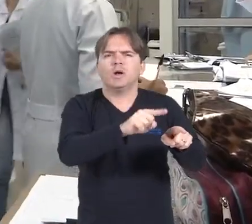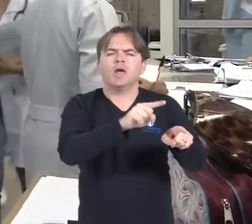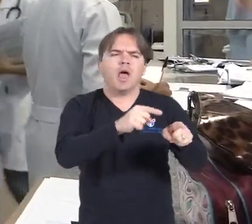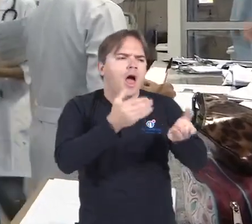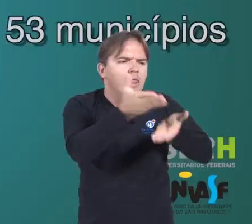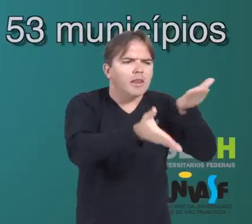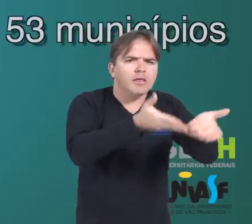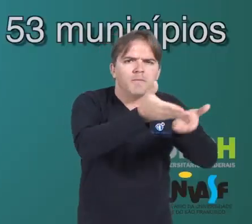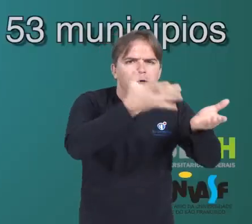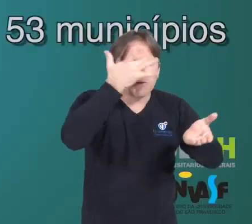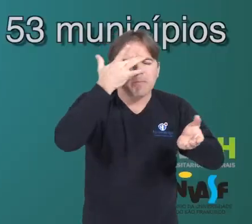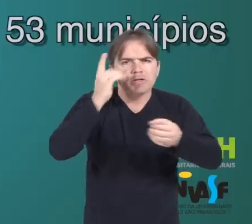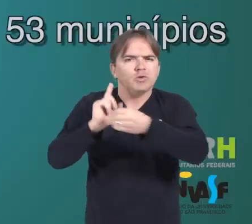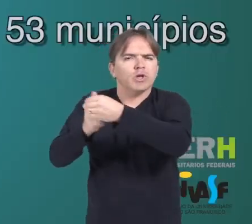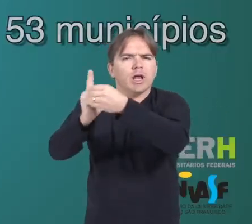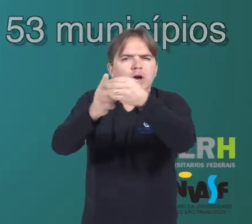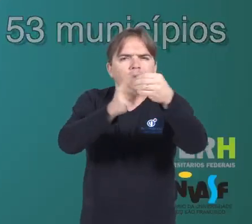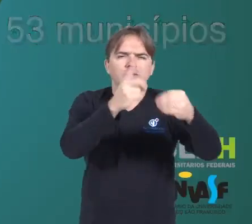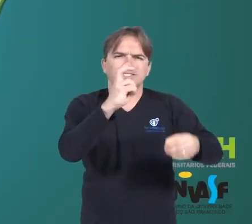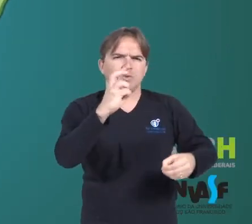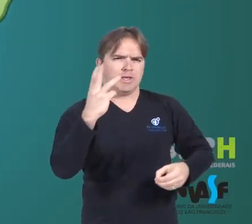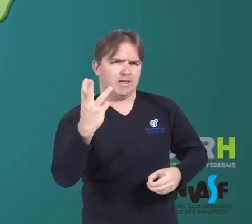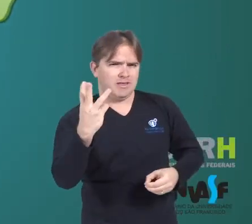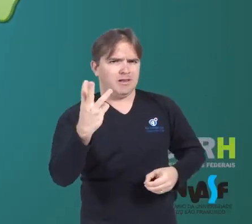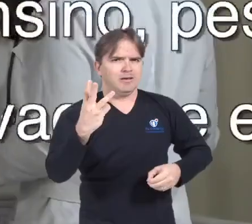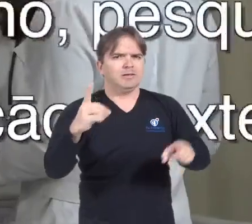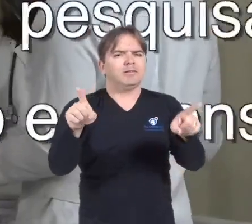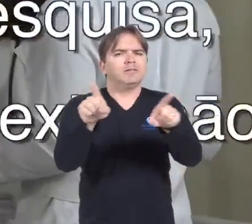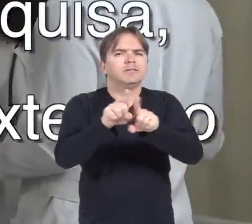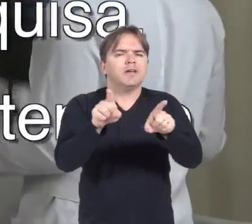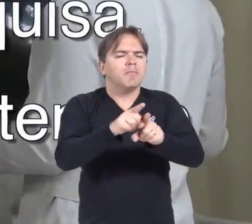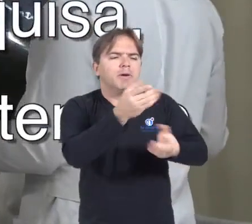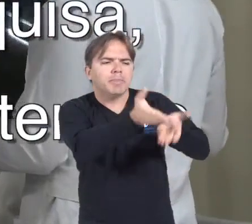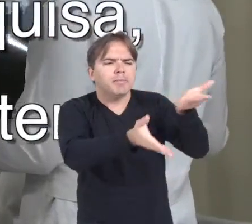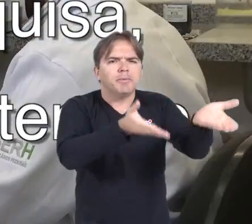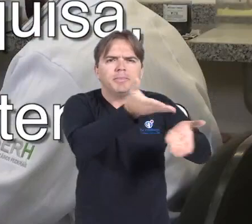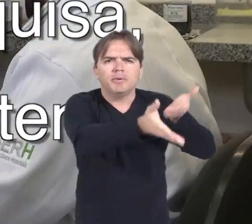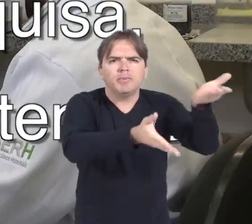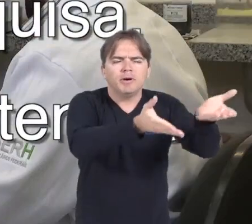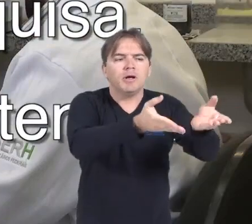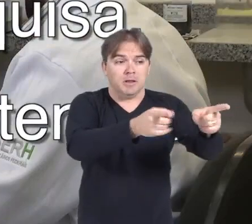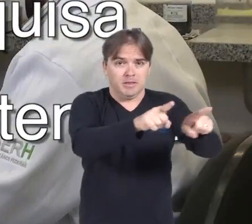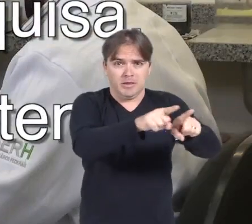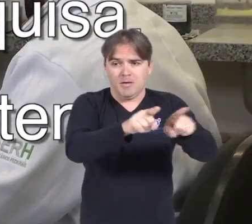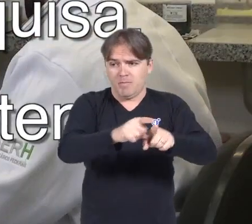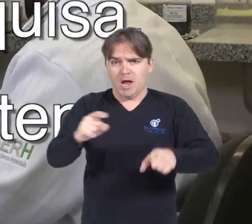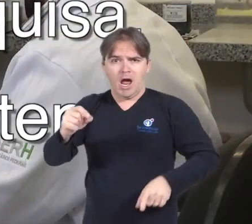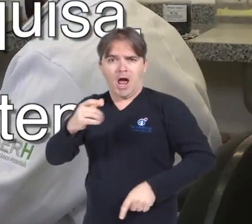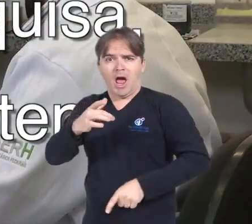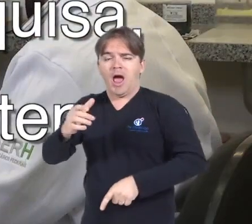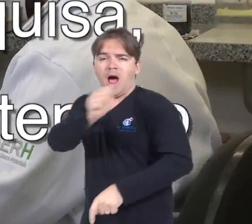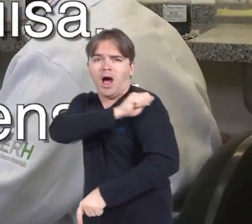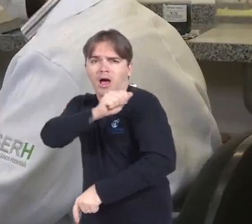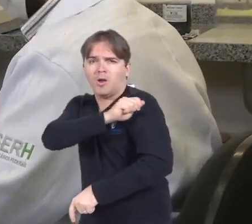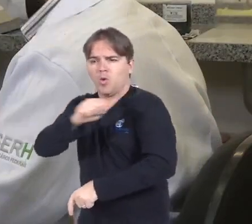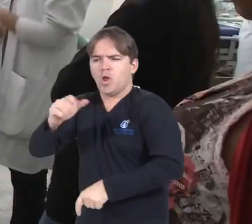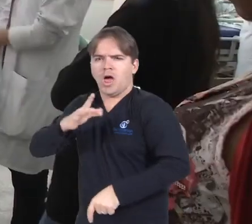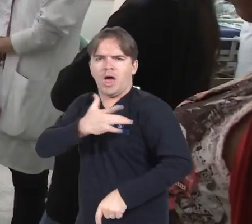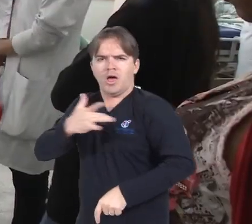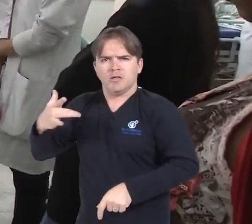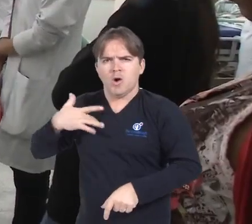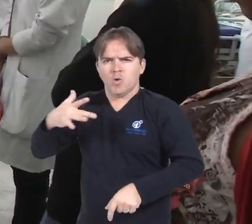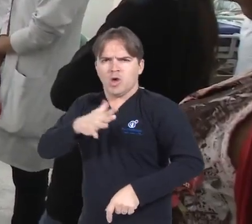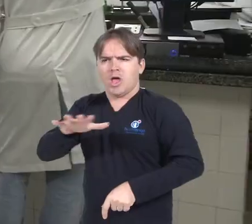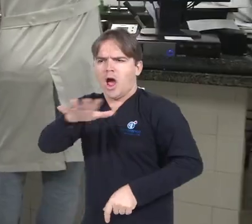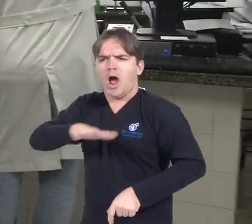atende pessoas de 53 municípios da região. A unidade também é um ambiente de ensino para estudantes das áreas